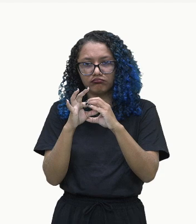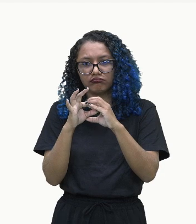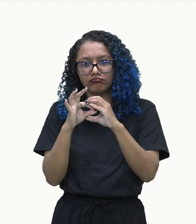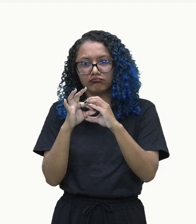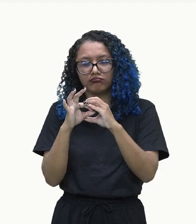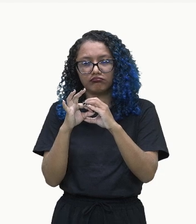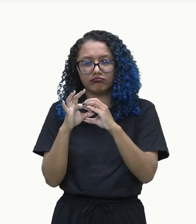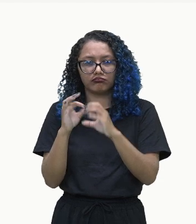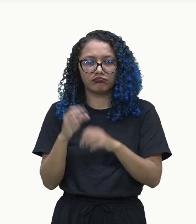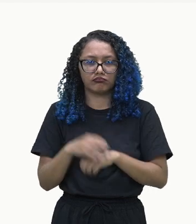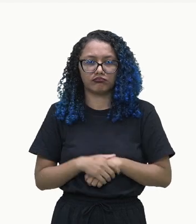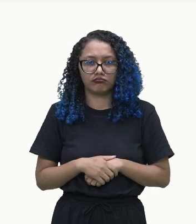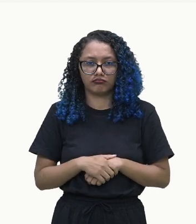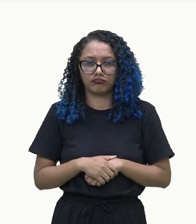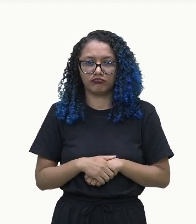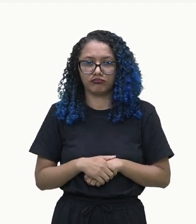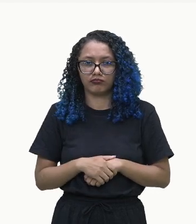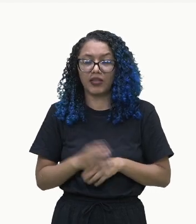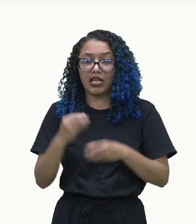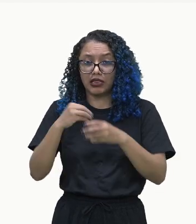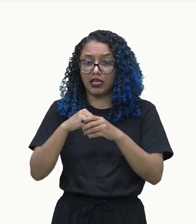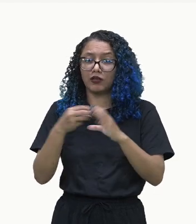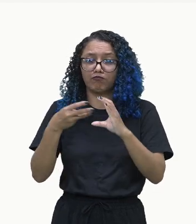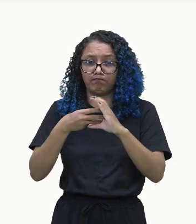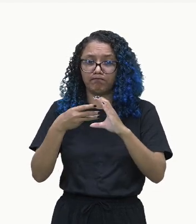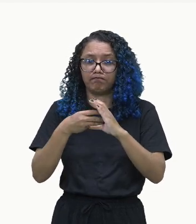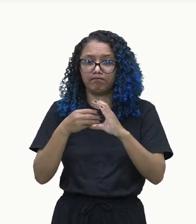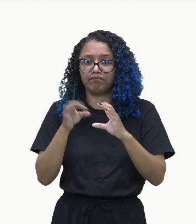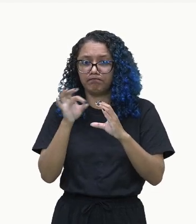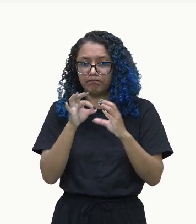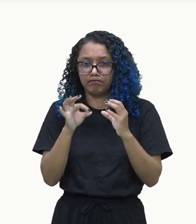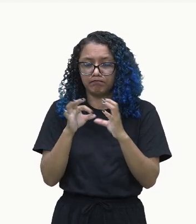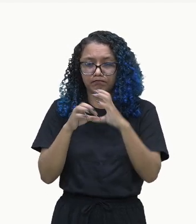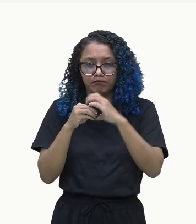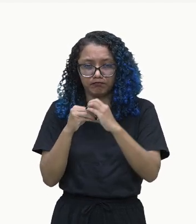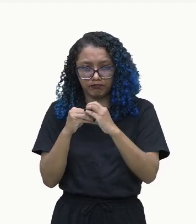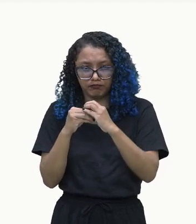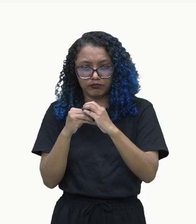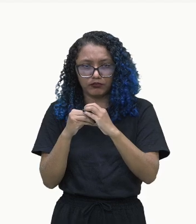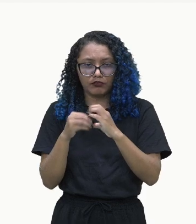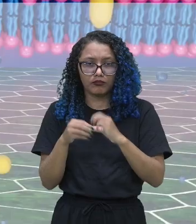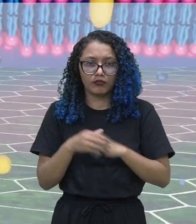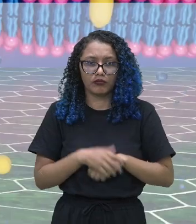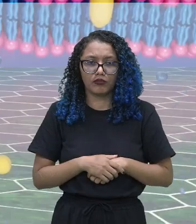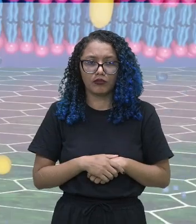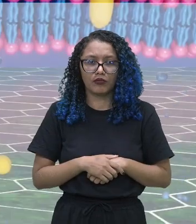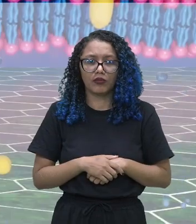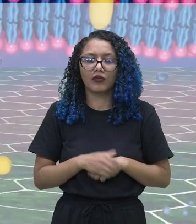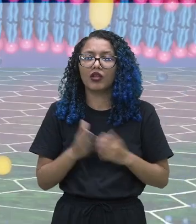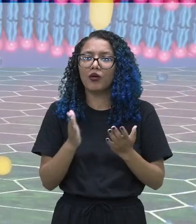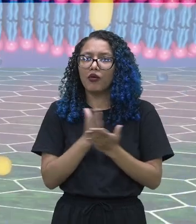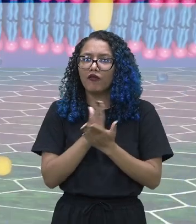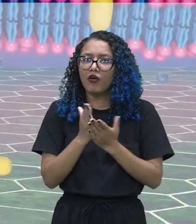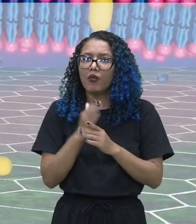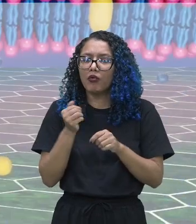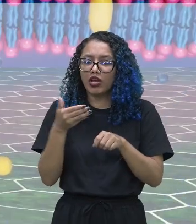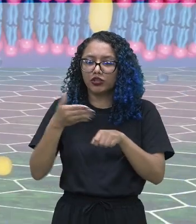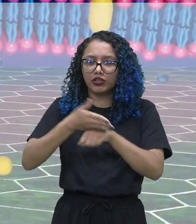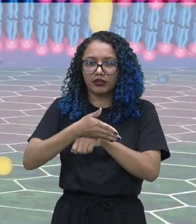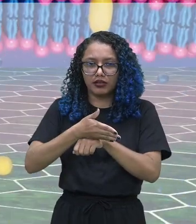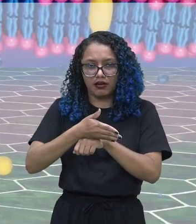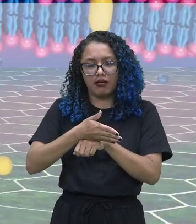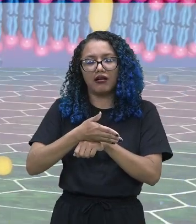ocorrem dentro da célula. E assim é um meio de passagem, né, que ocorre entre o